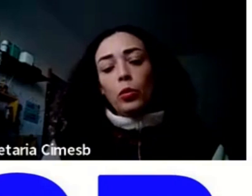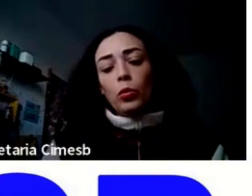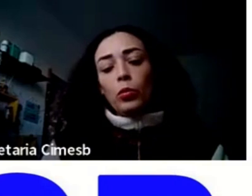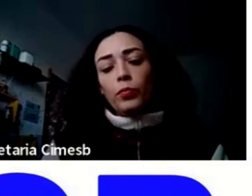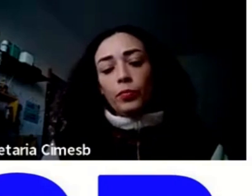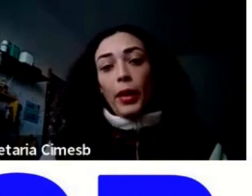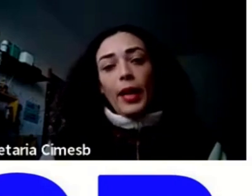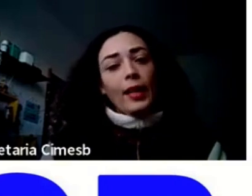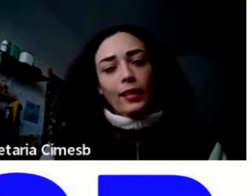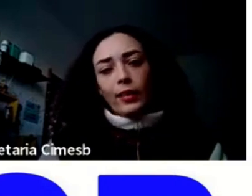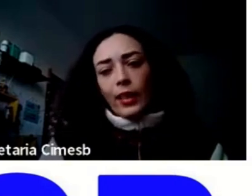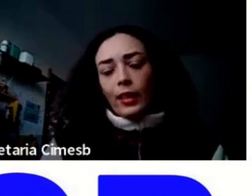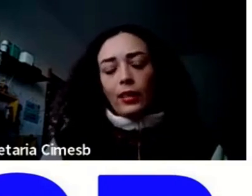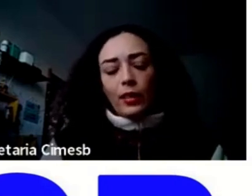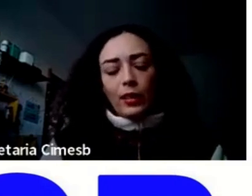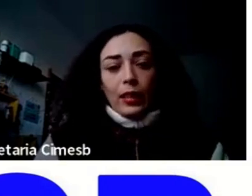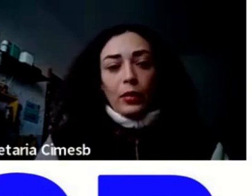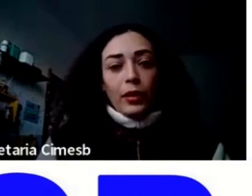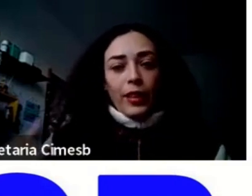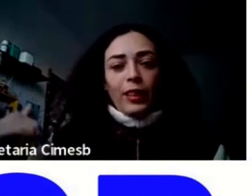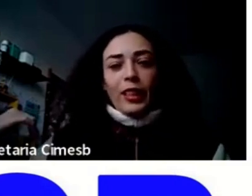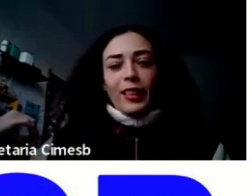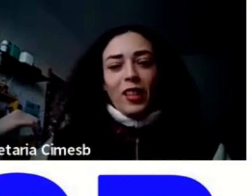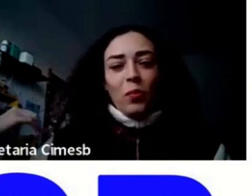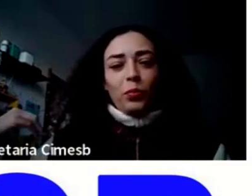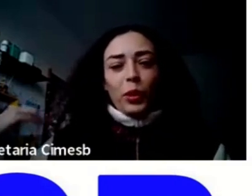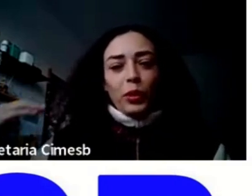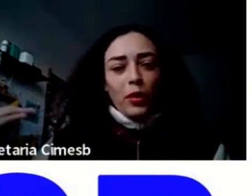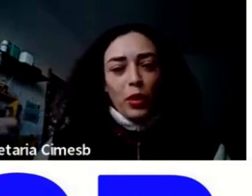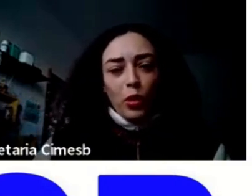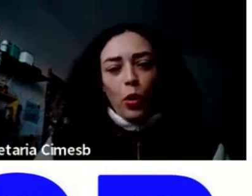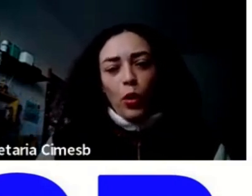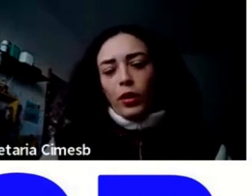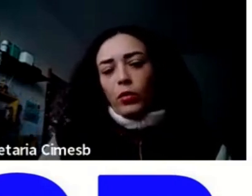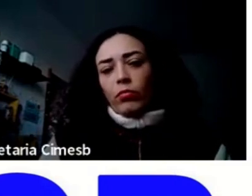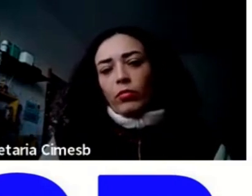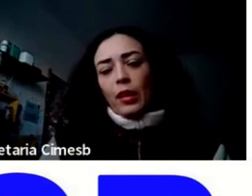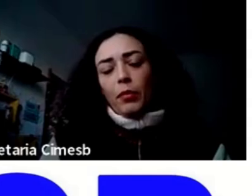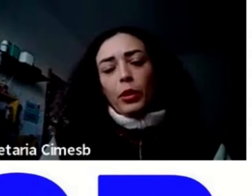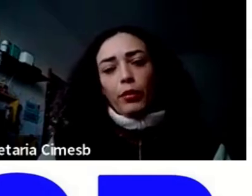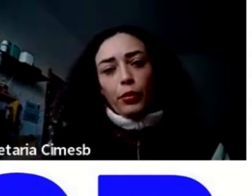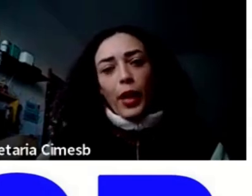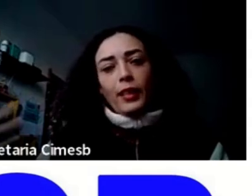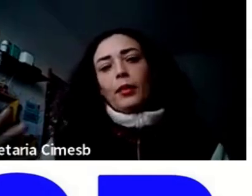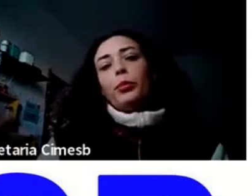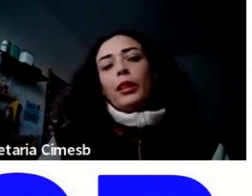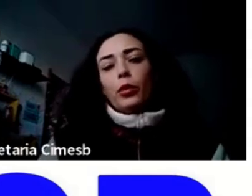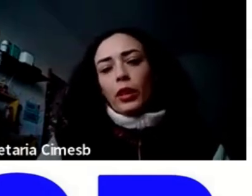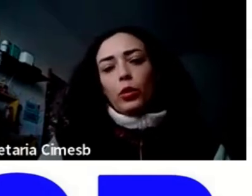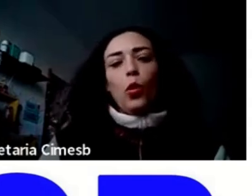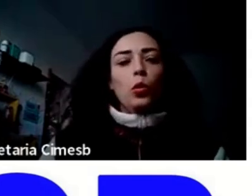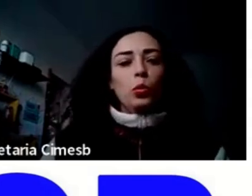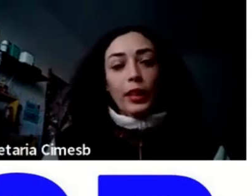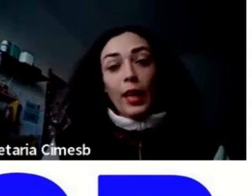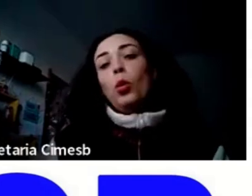para não pegarem essas crianças. Então, você vê que já tem um processo histórico que tem muita influência, por